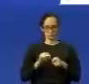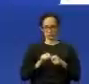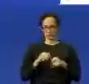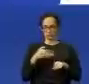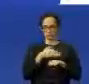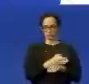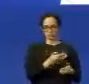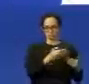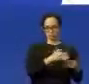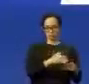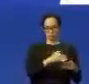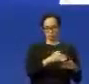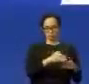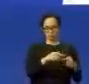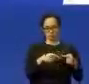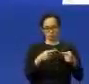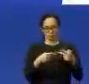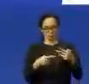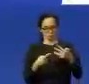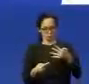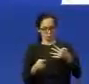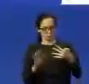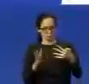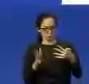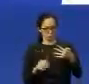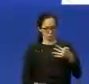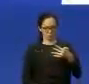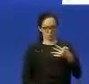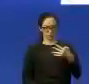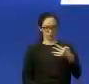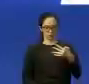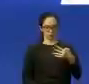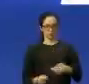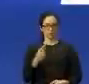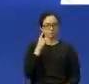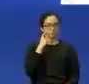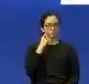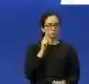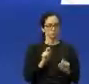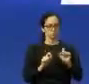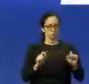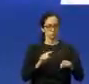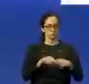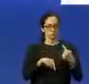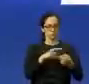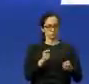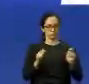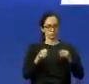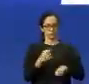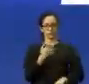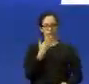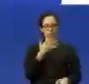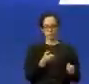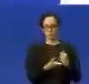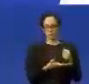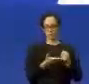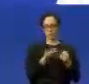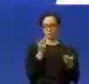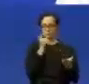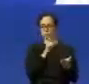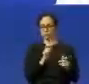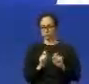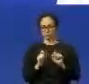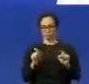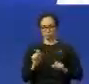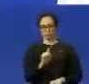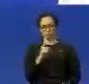prova em 4 das 5 disciplinas, né? E ele quer saber aí, para que ele atinja o seu objetivo, qual a nota mínima que ele deve conseguir